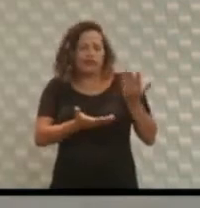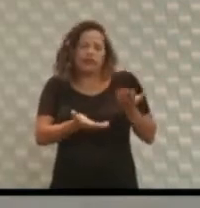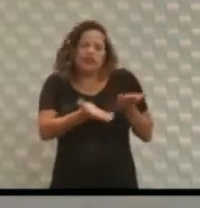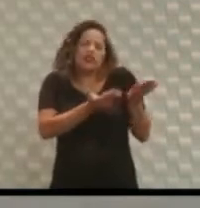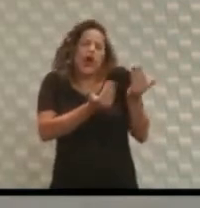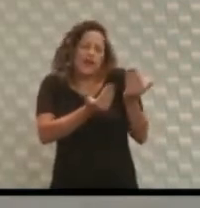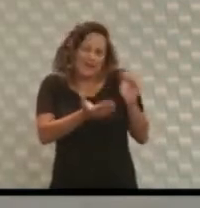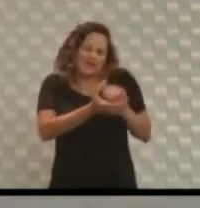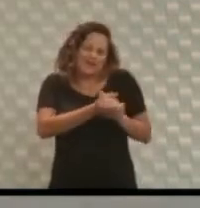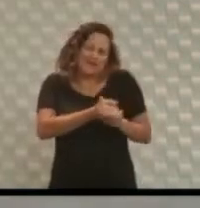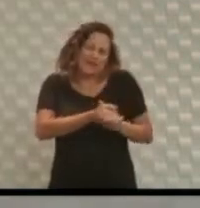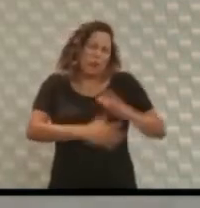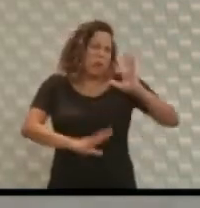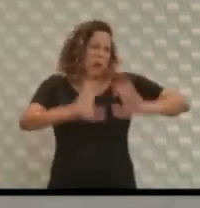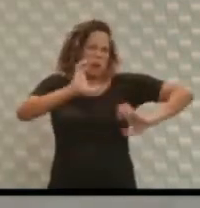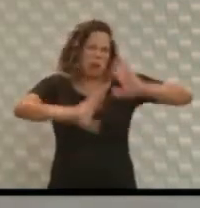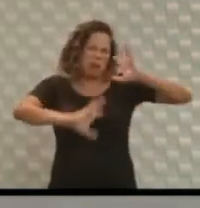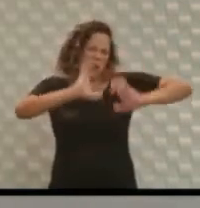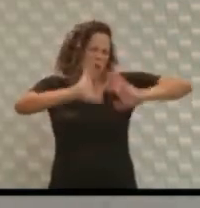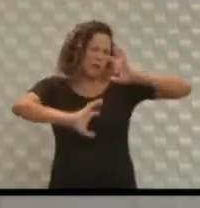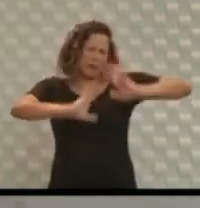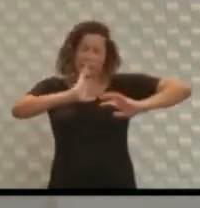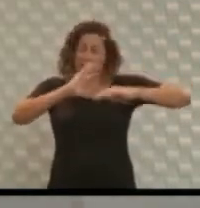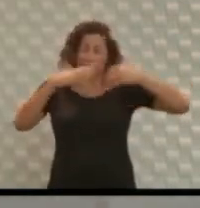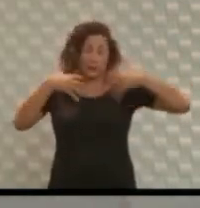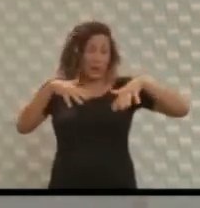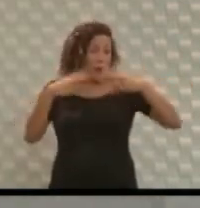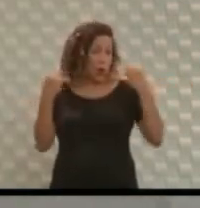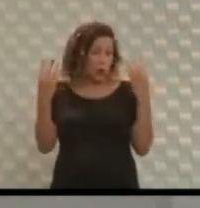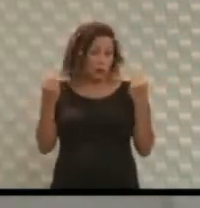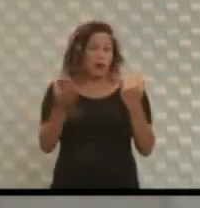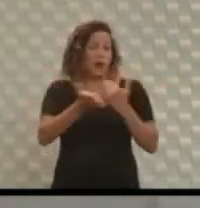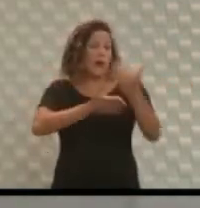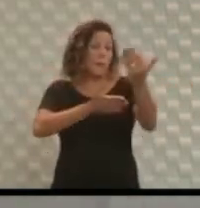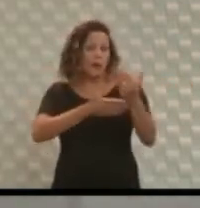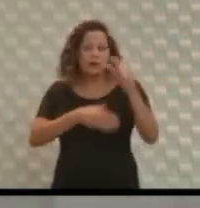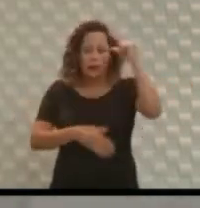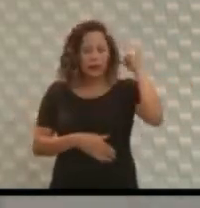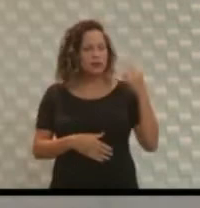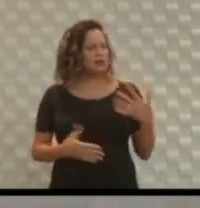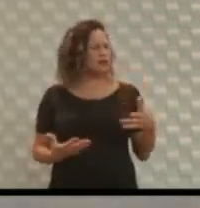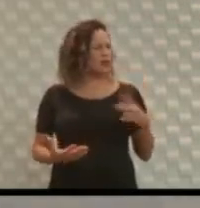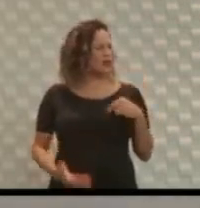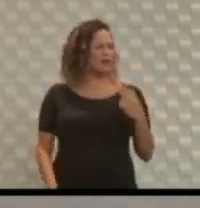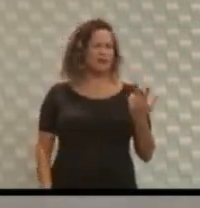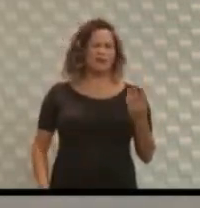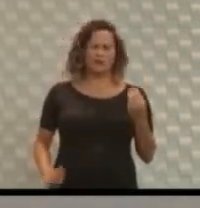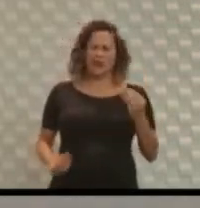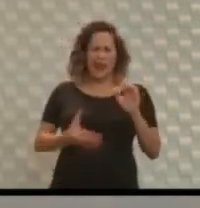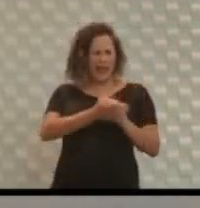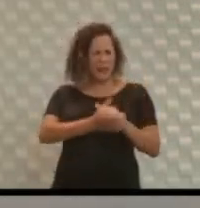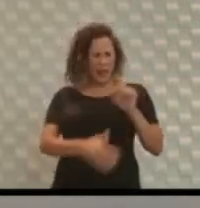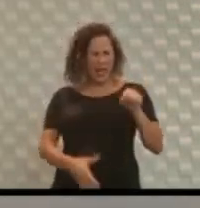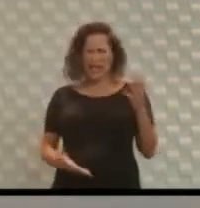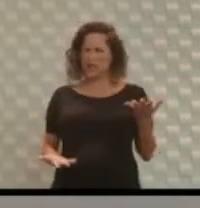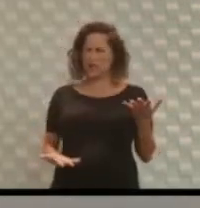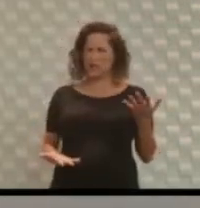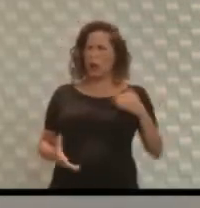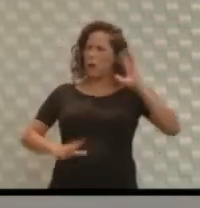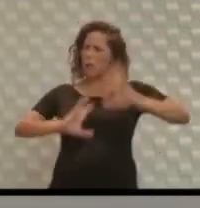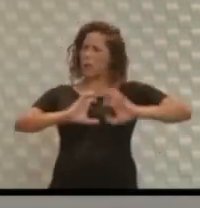brigava muito. E no começo ele falou assim: puxa vida, será que casamento é assim? Não vou parar de